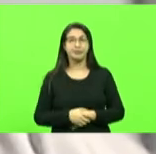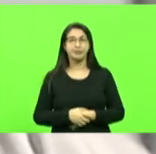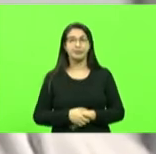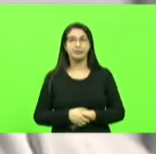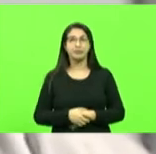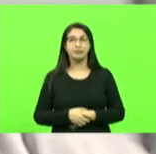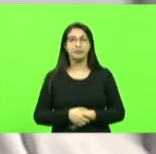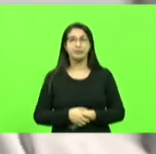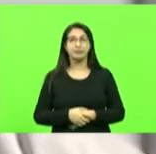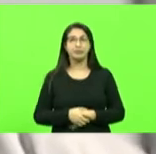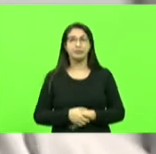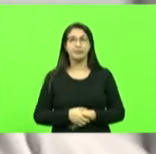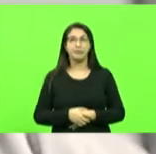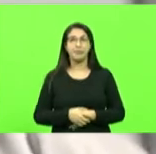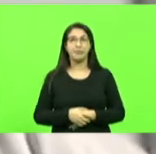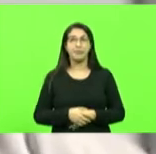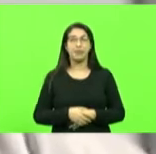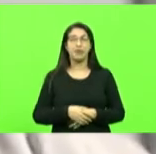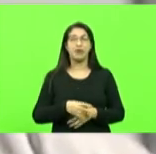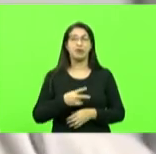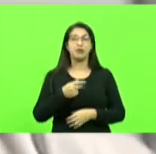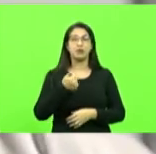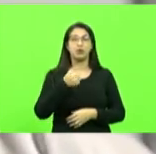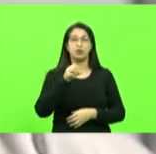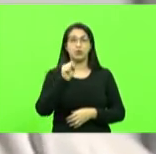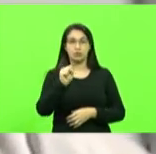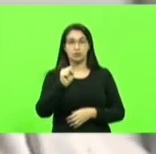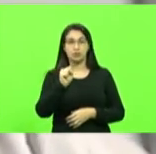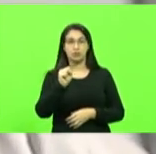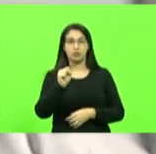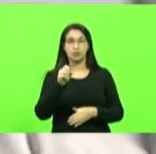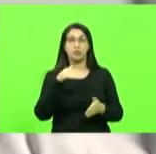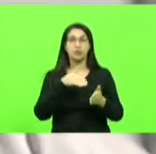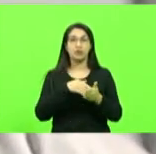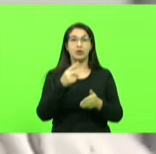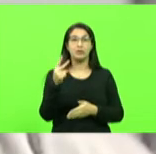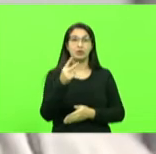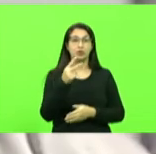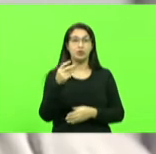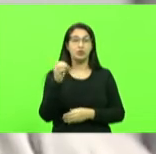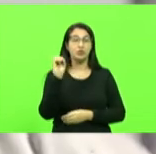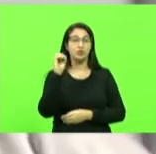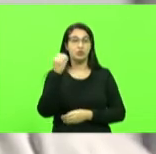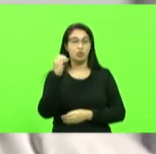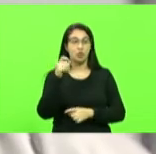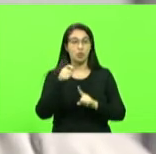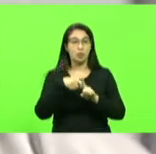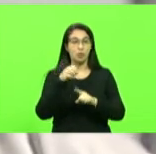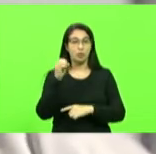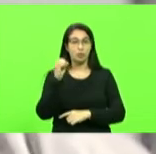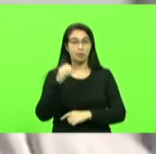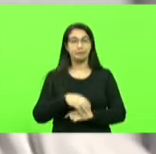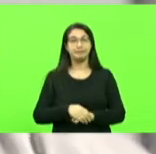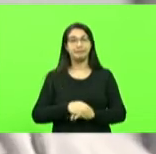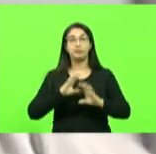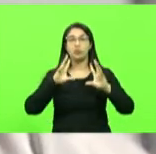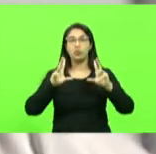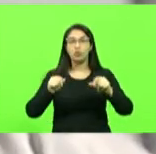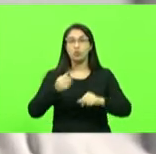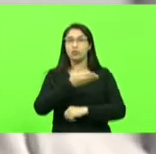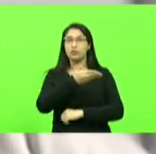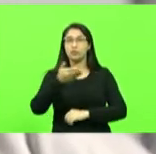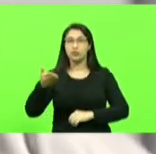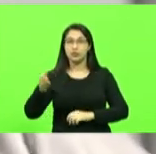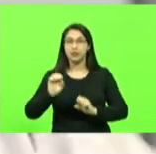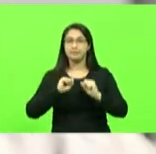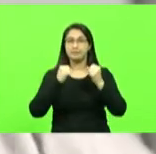diretora já falou, de 18 a 22 de outubro. Vamos todas, todos e todes proteger e defender os